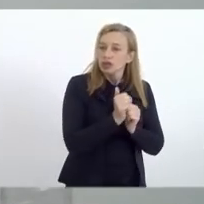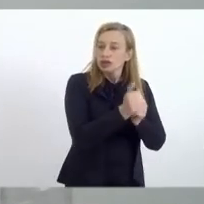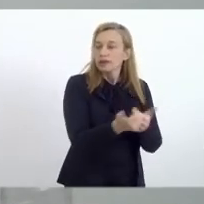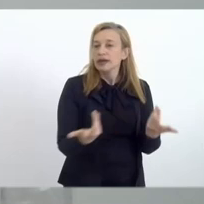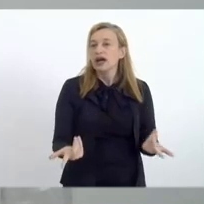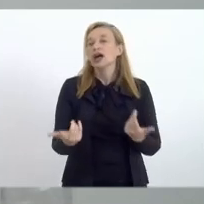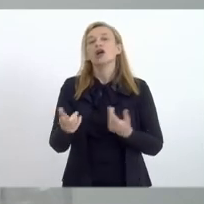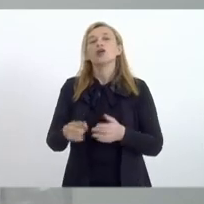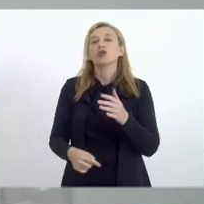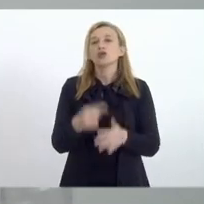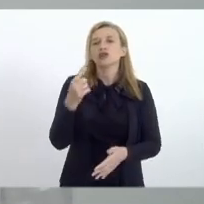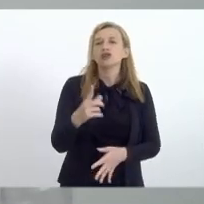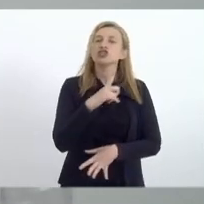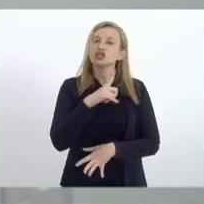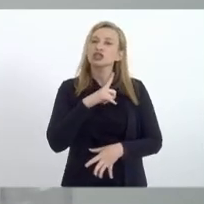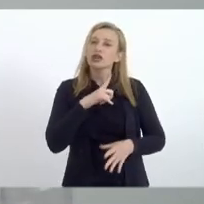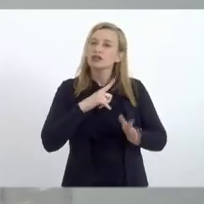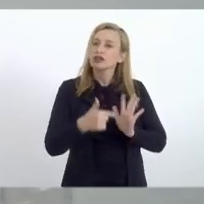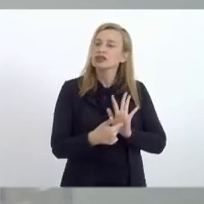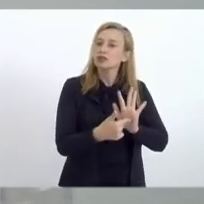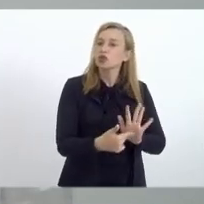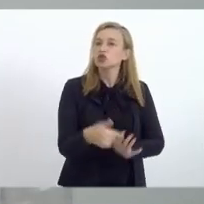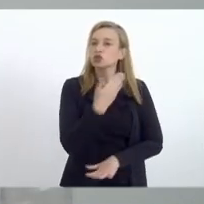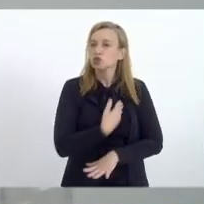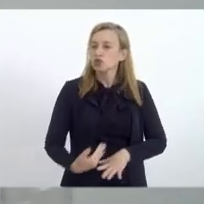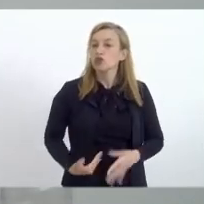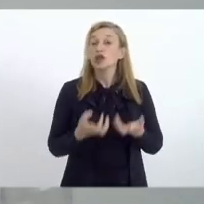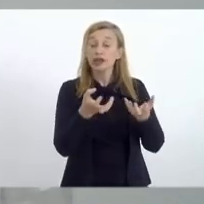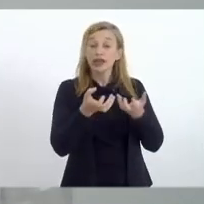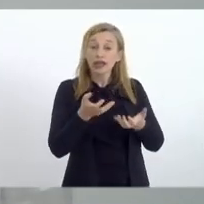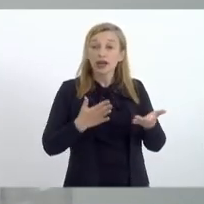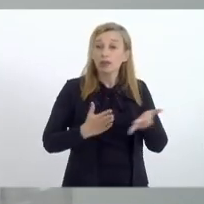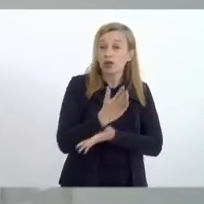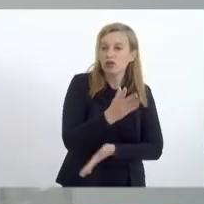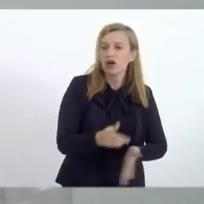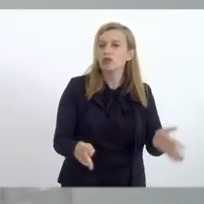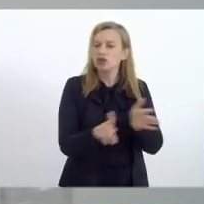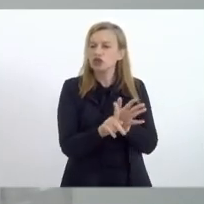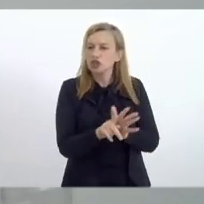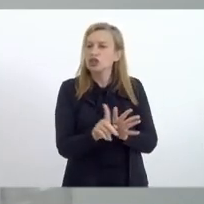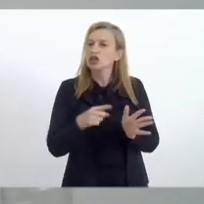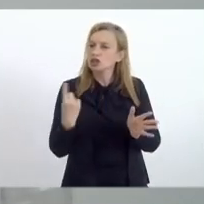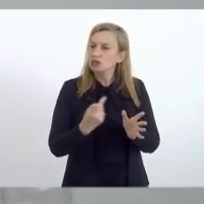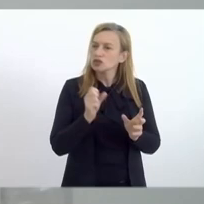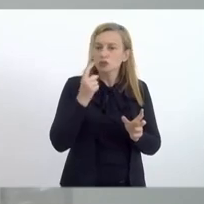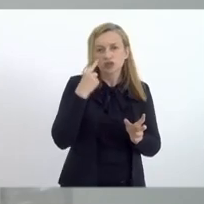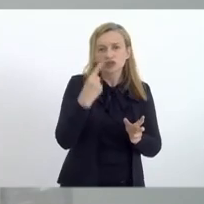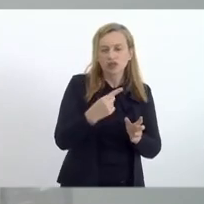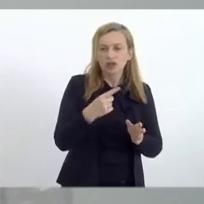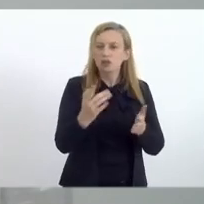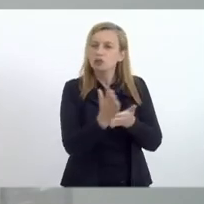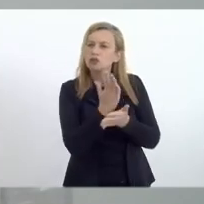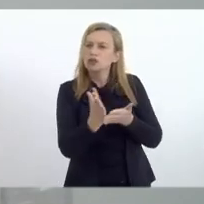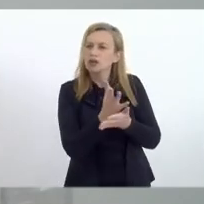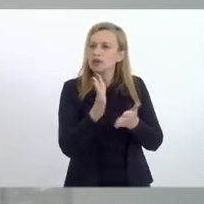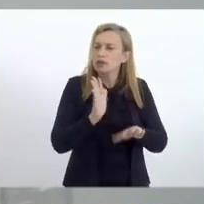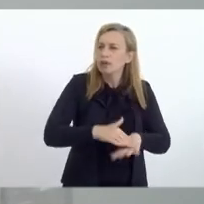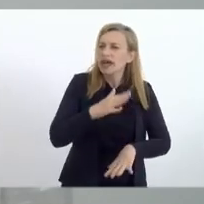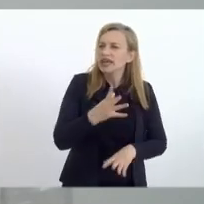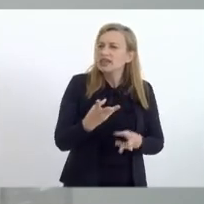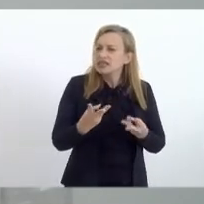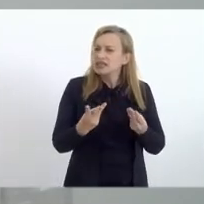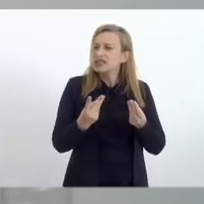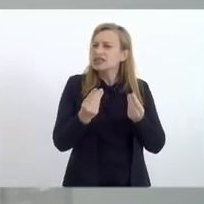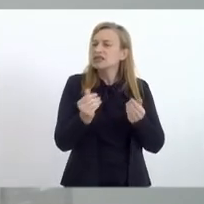que houve esse apontamento do governo de querer aprovar o projeto, que a gente possa ir nos temas mais sensíveis, para que possa discutir